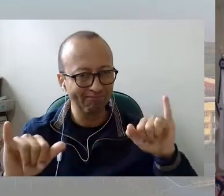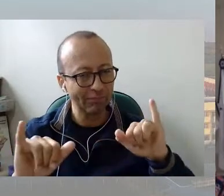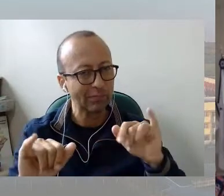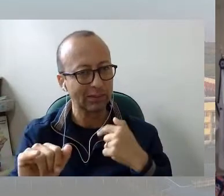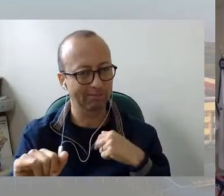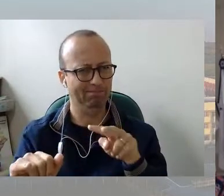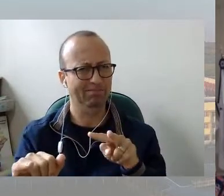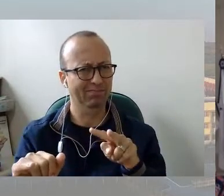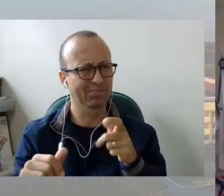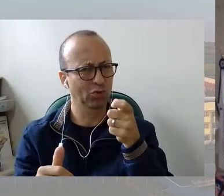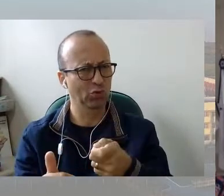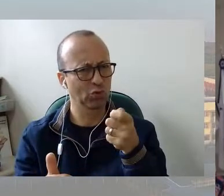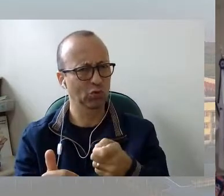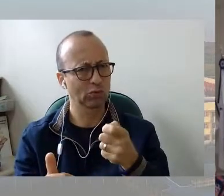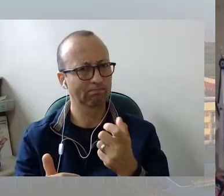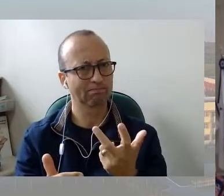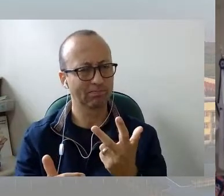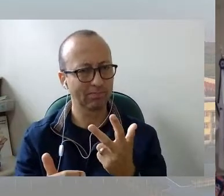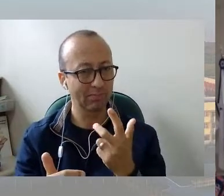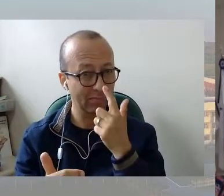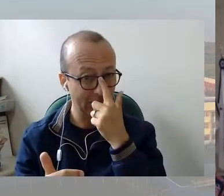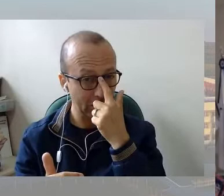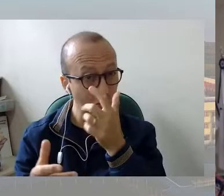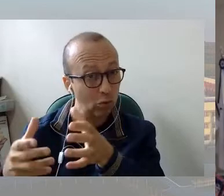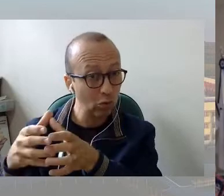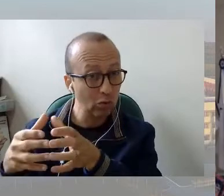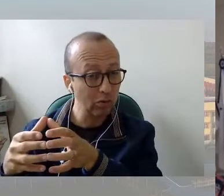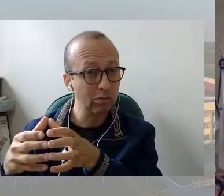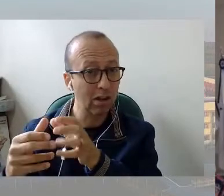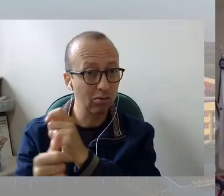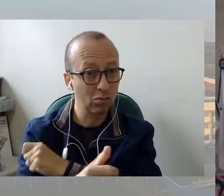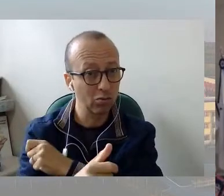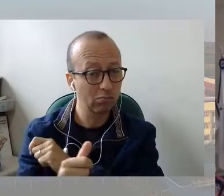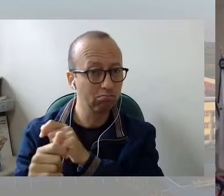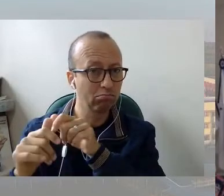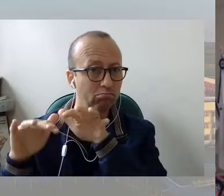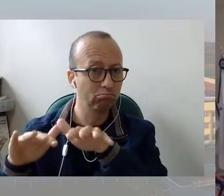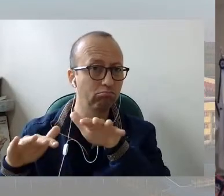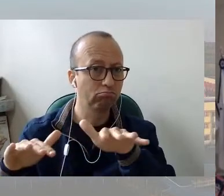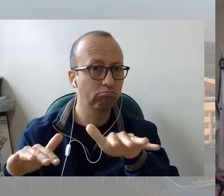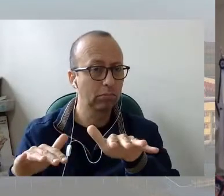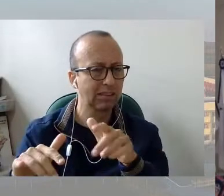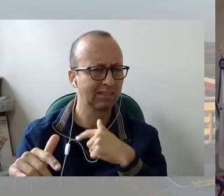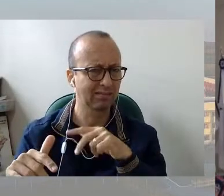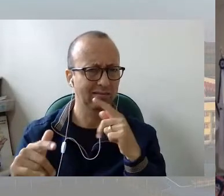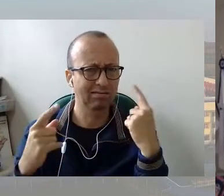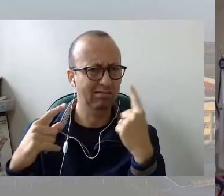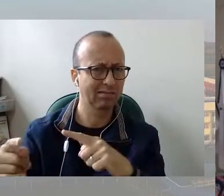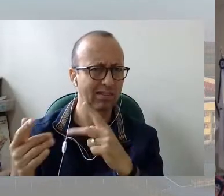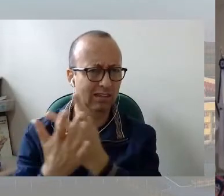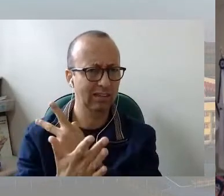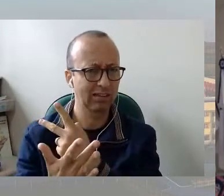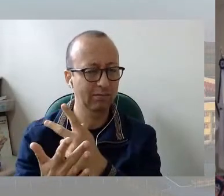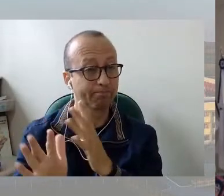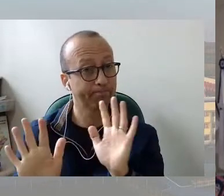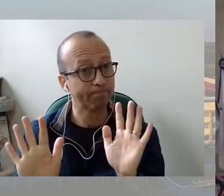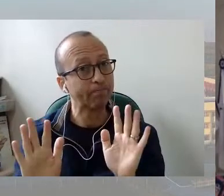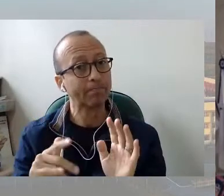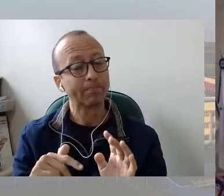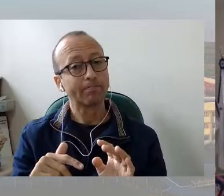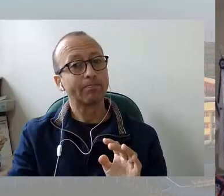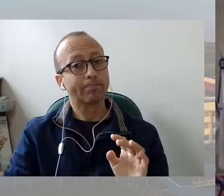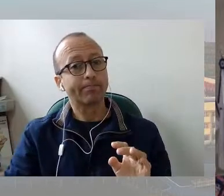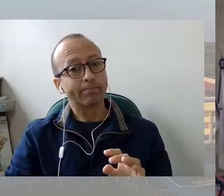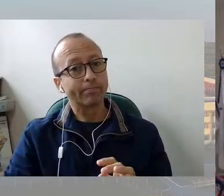foi muito dura, criminalizou um movimento, né? O que está hoje hegemônico na sociedade